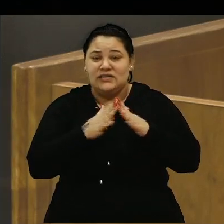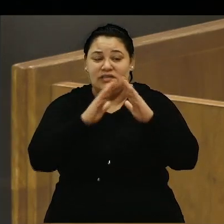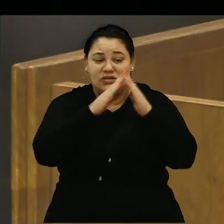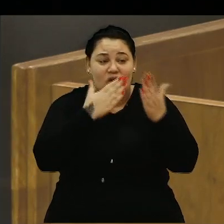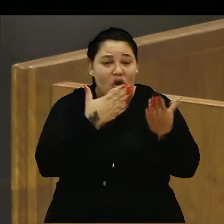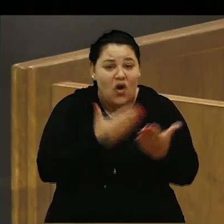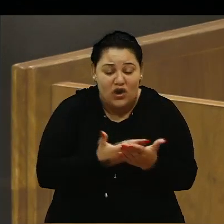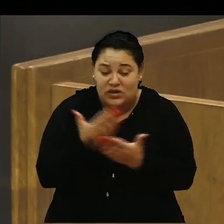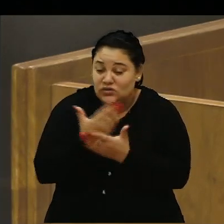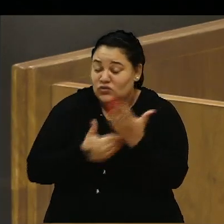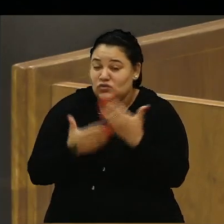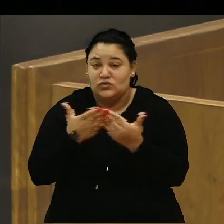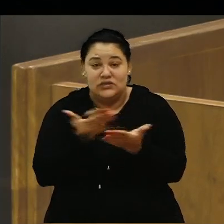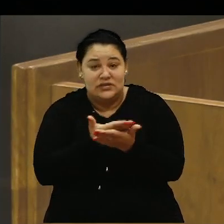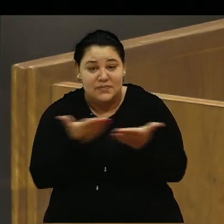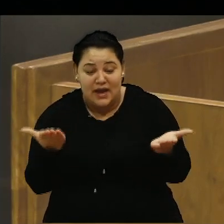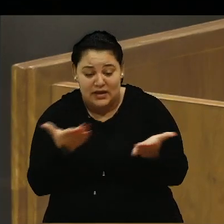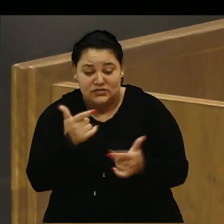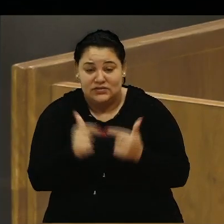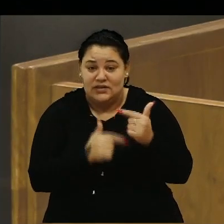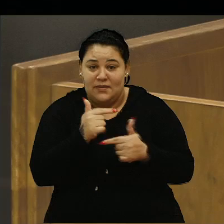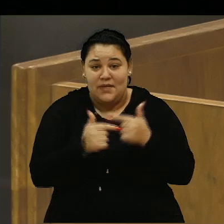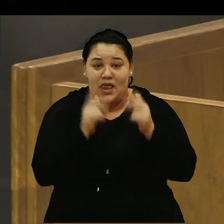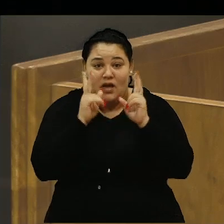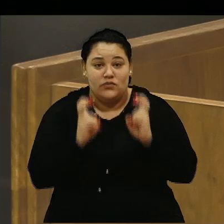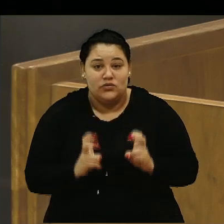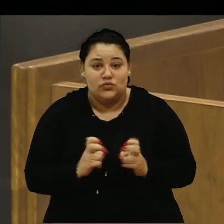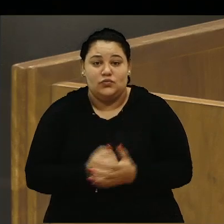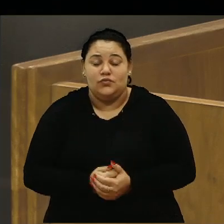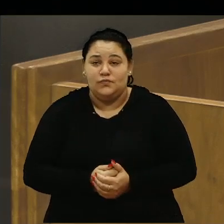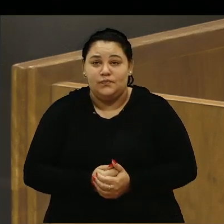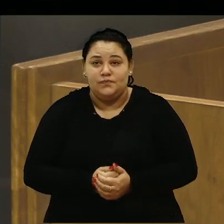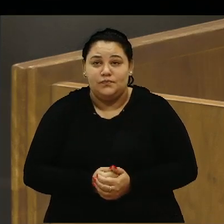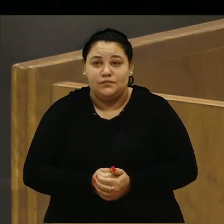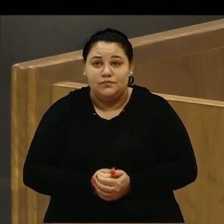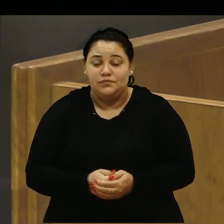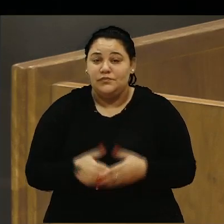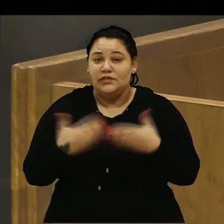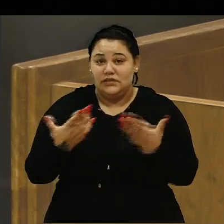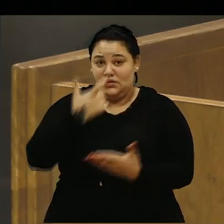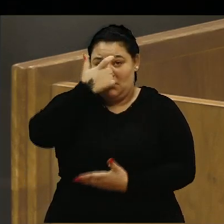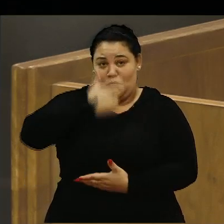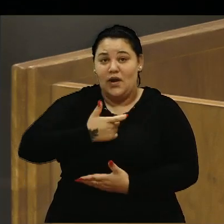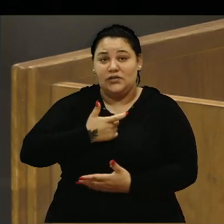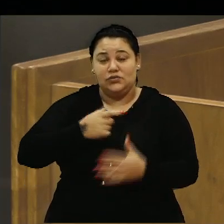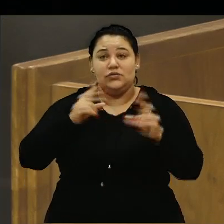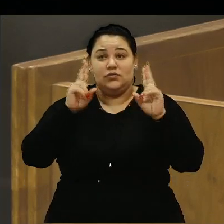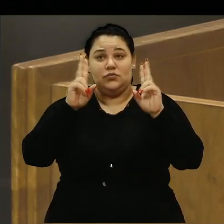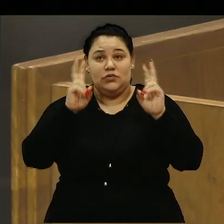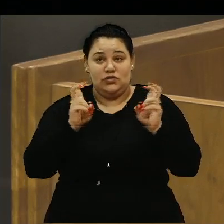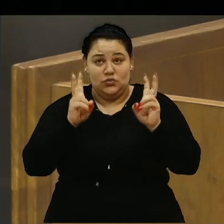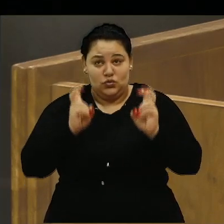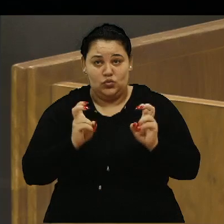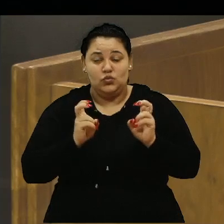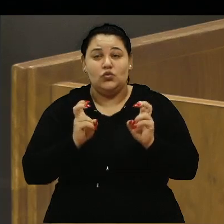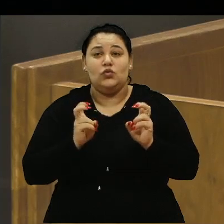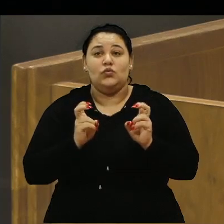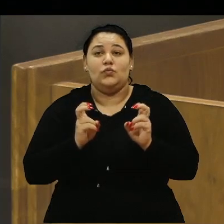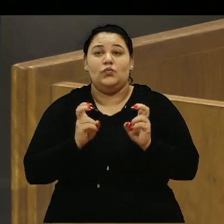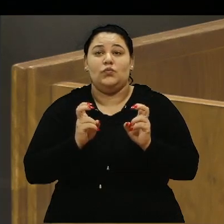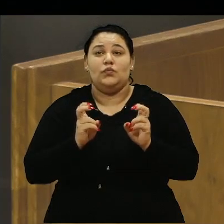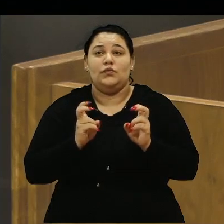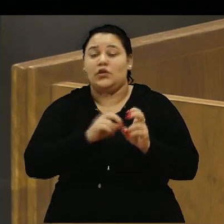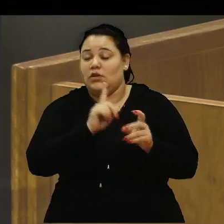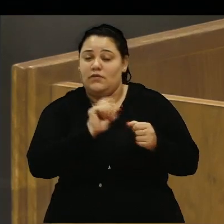todos os espaços, trabalhar esses assuntos. Então, eu acho que esse é um tema que não faz